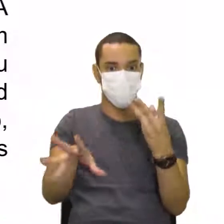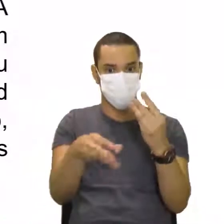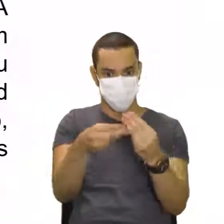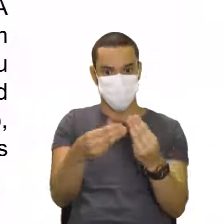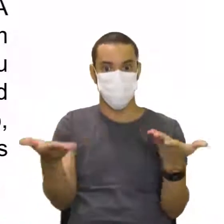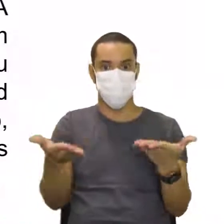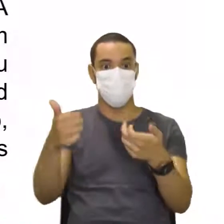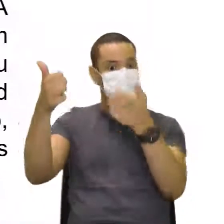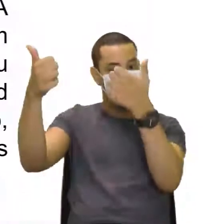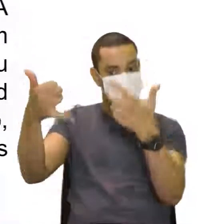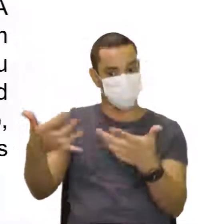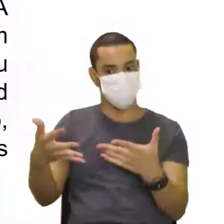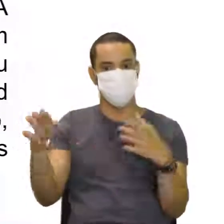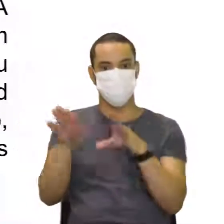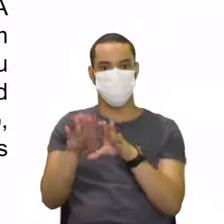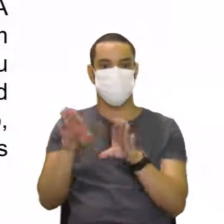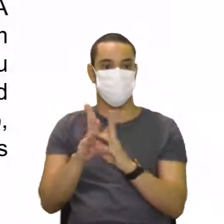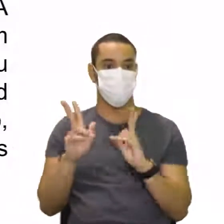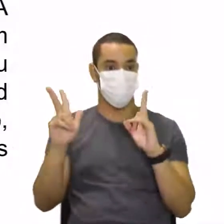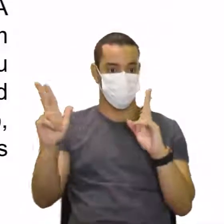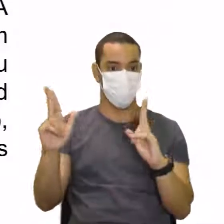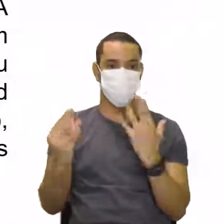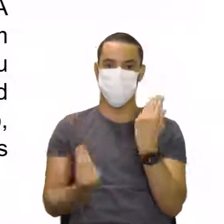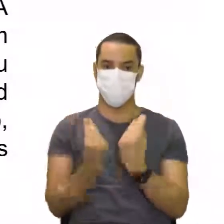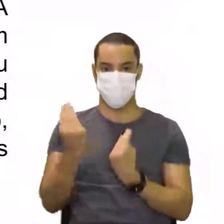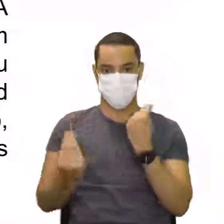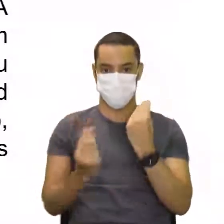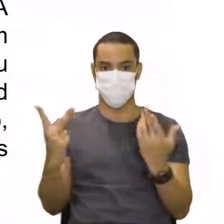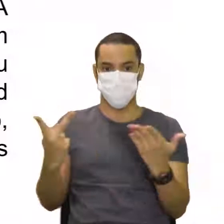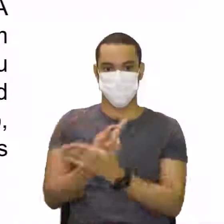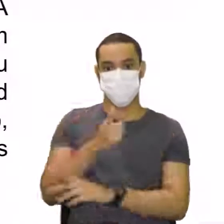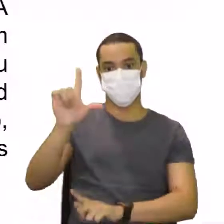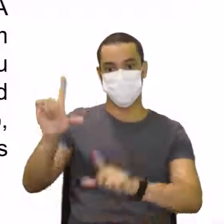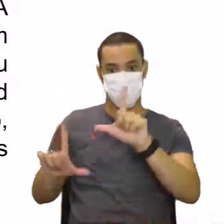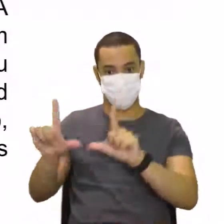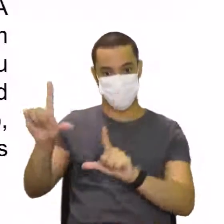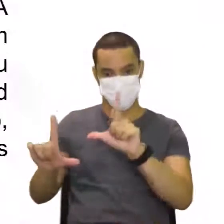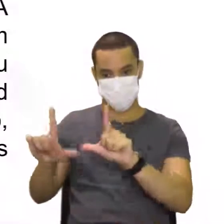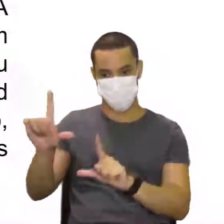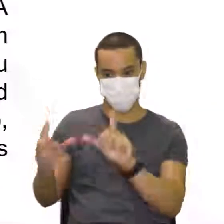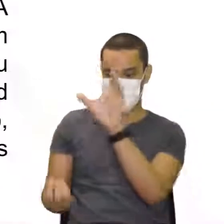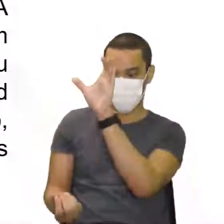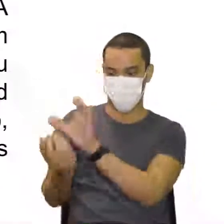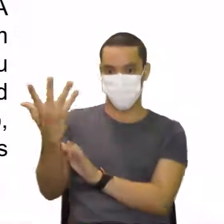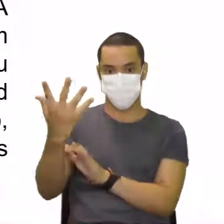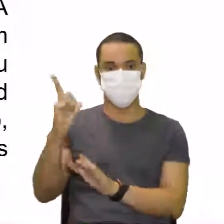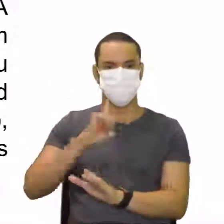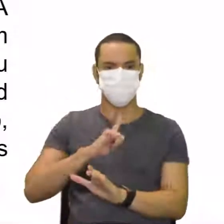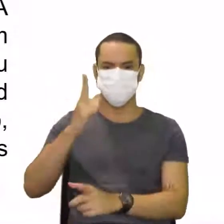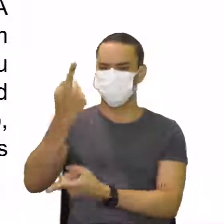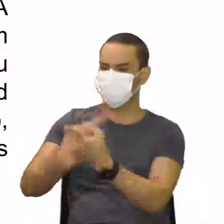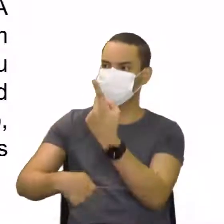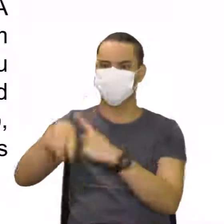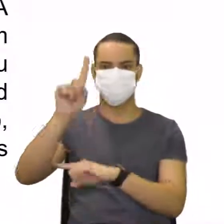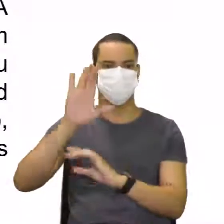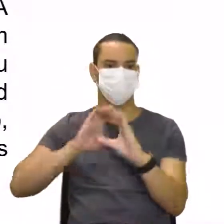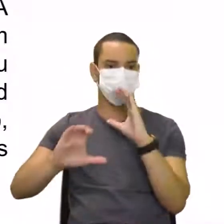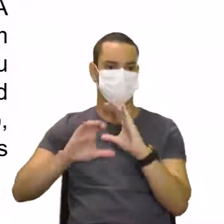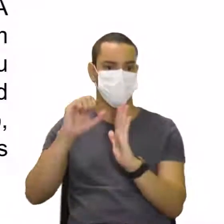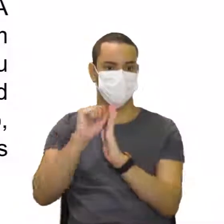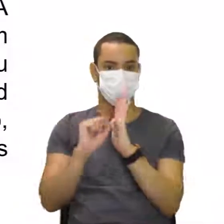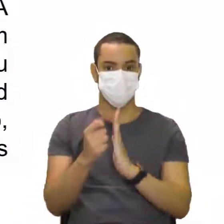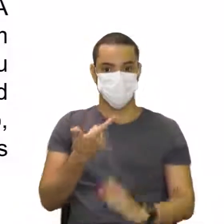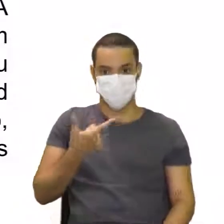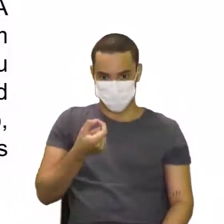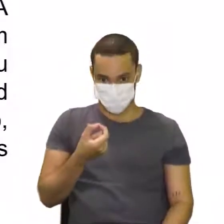tentar atribuir aqui também a televisão. Bom, a invenção da televisão revolucionou a comunicação no século